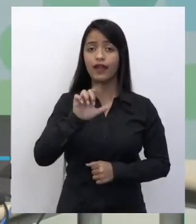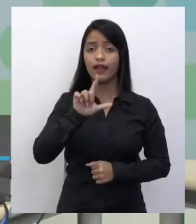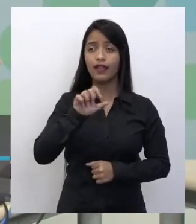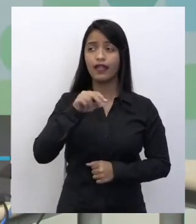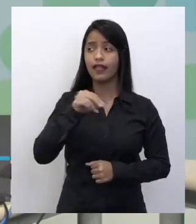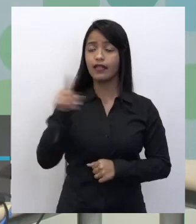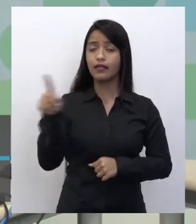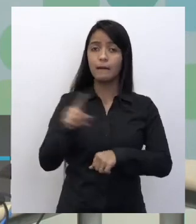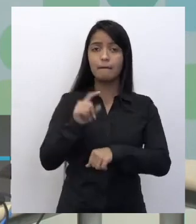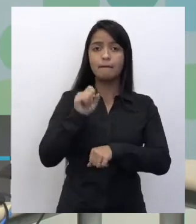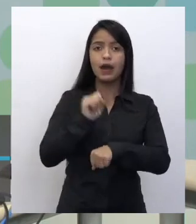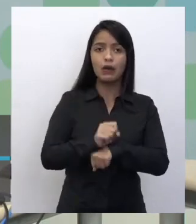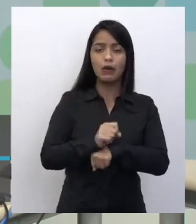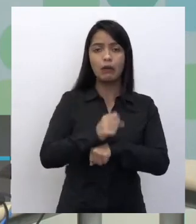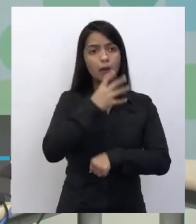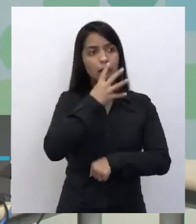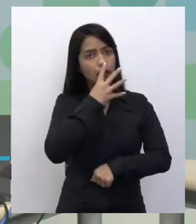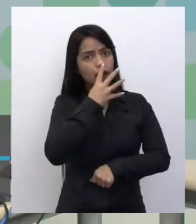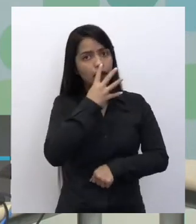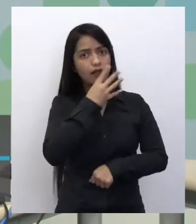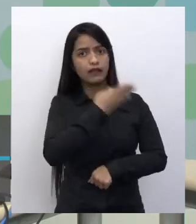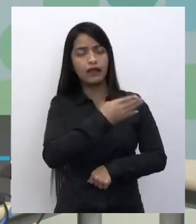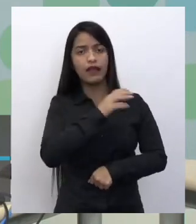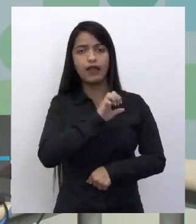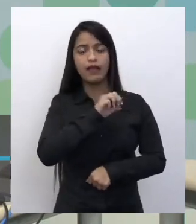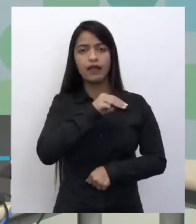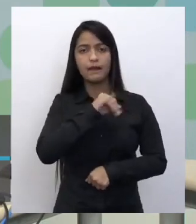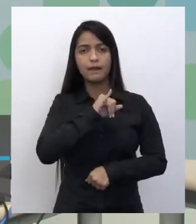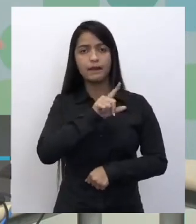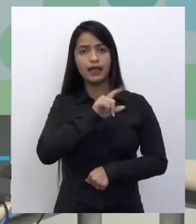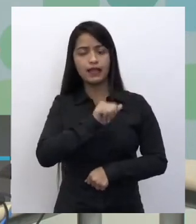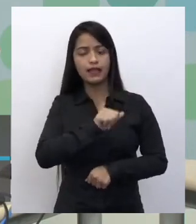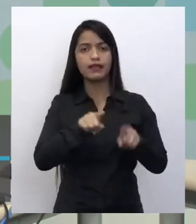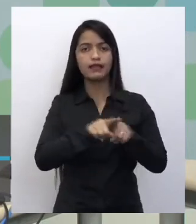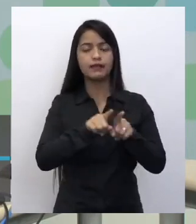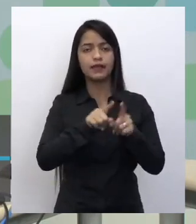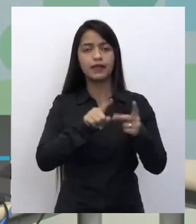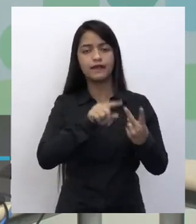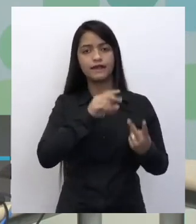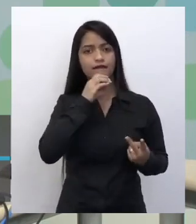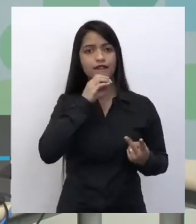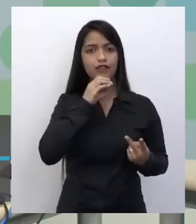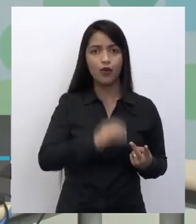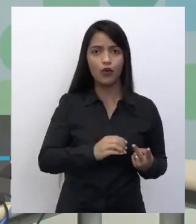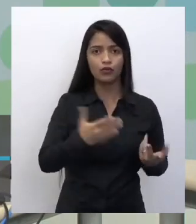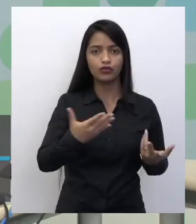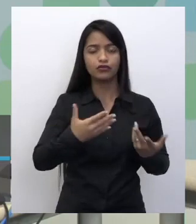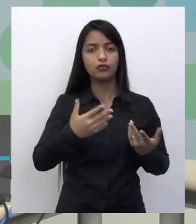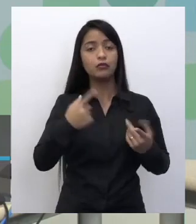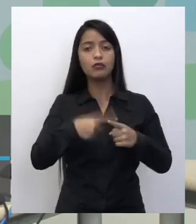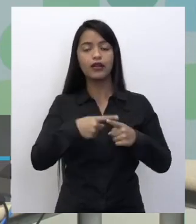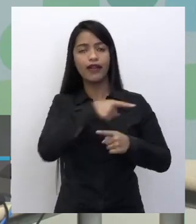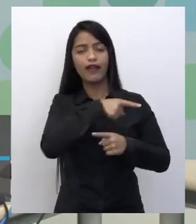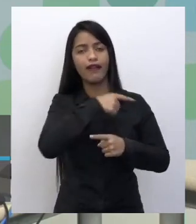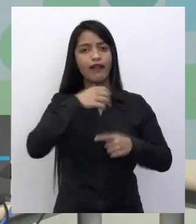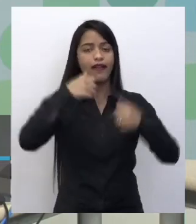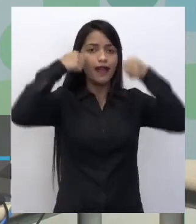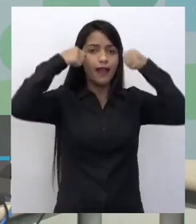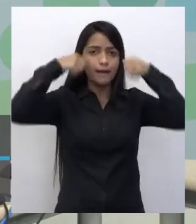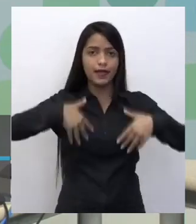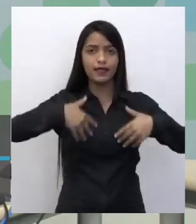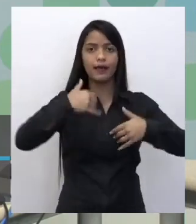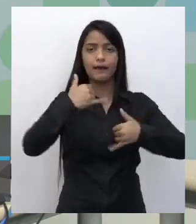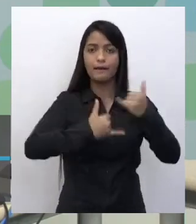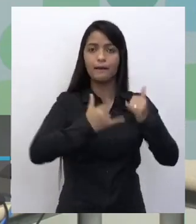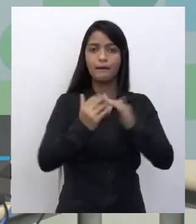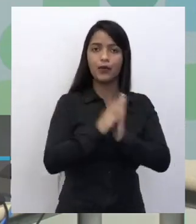figura da Emília e com a figura do Visconde. Porque foi, a Emília é a boneca costurada lá e o Visconde é de milho, né, gente?